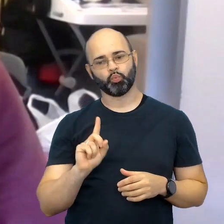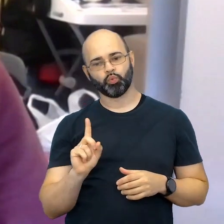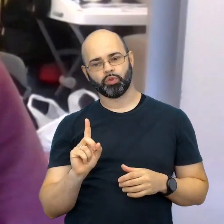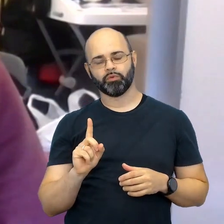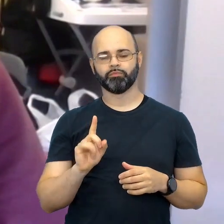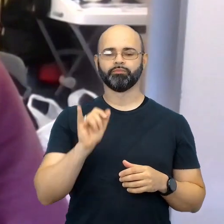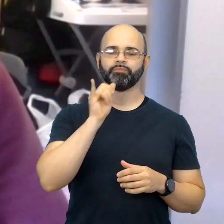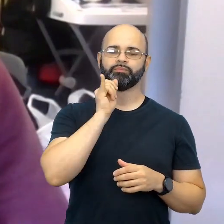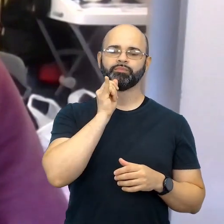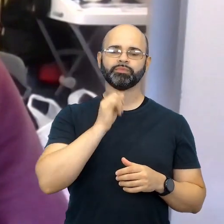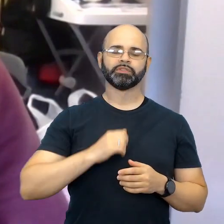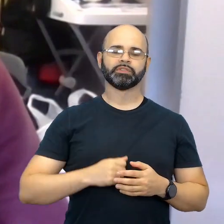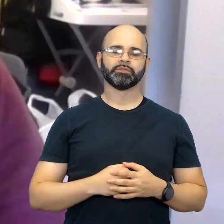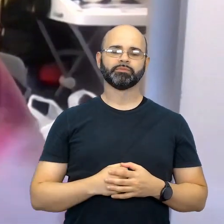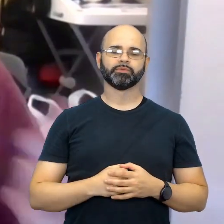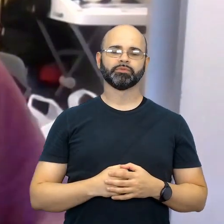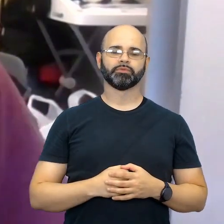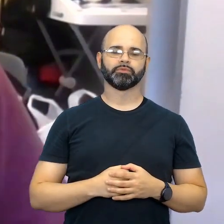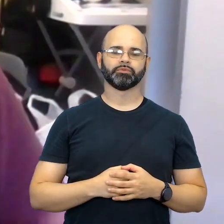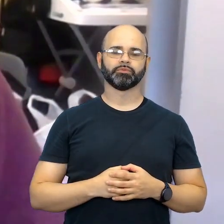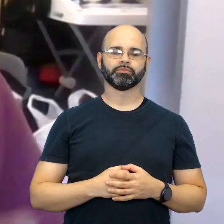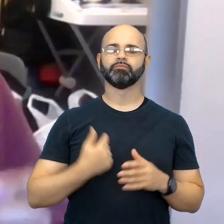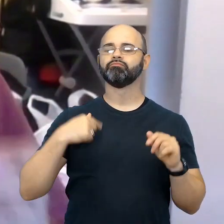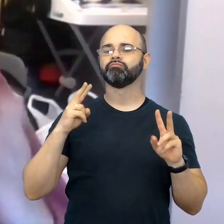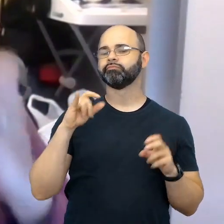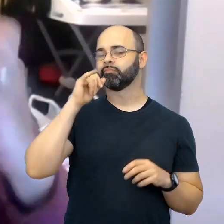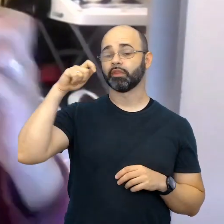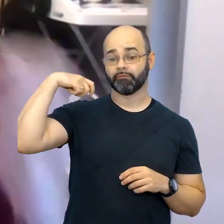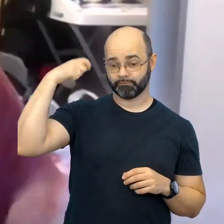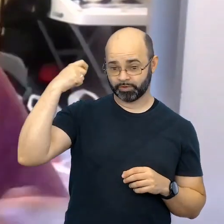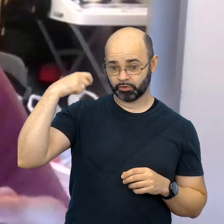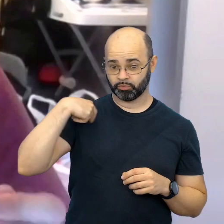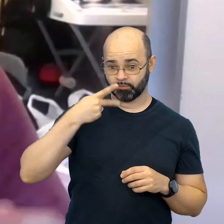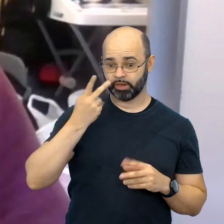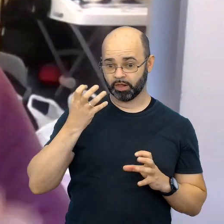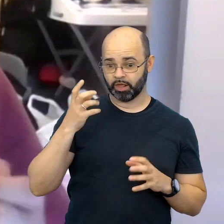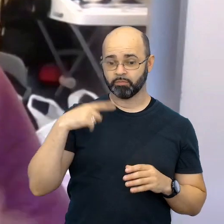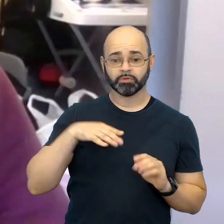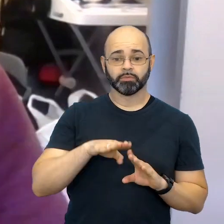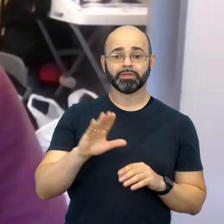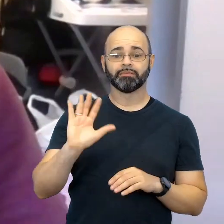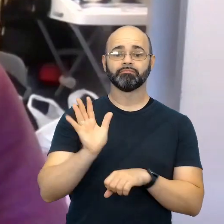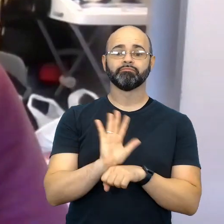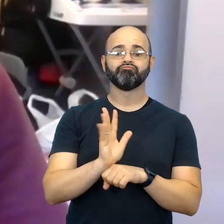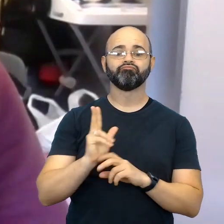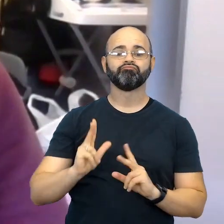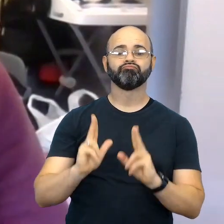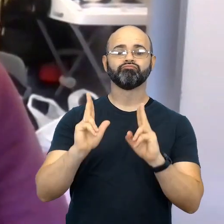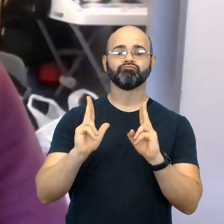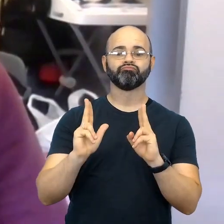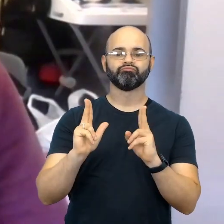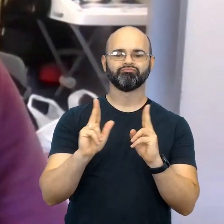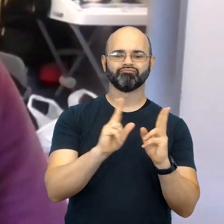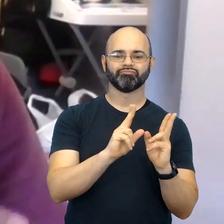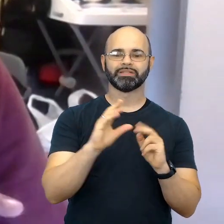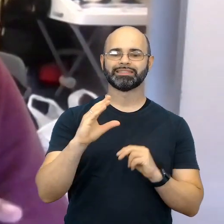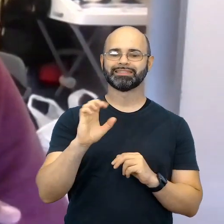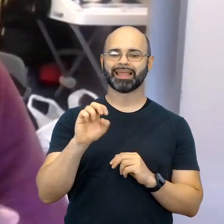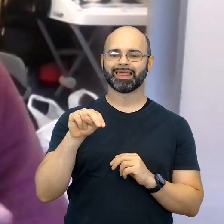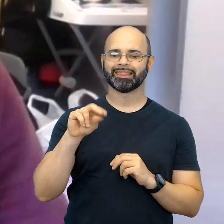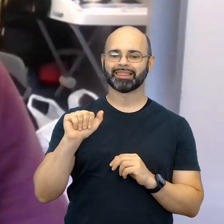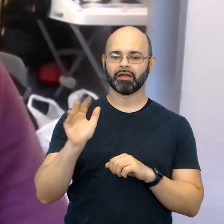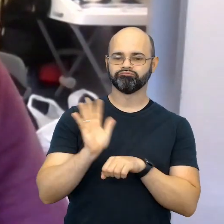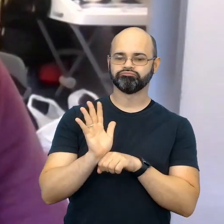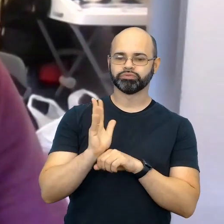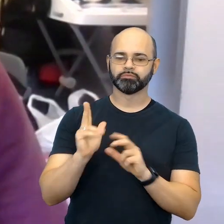por exemplo, eu estou falando de um filme e eu quero colocar a cena do filme que eu vou analisar, então o foco acaba